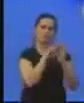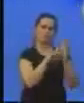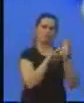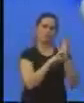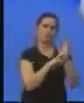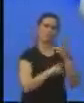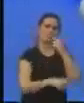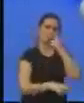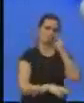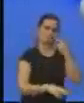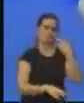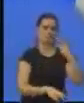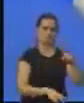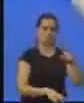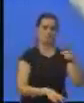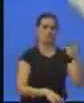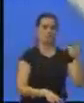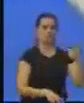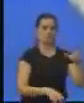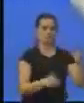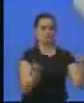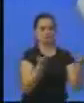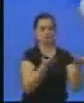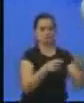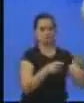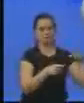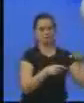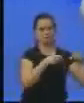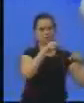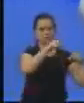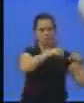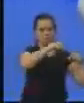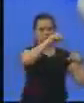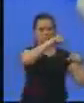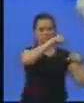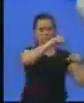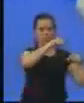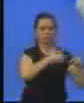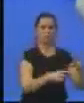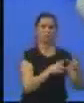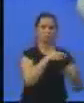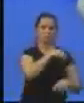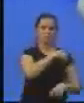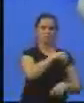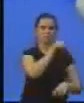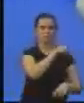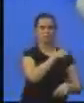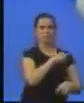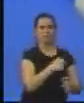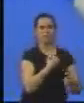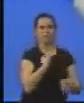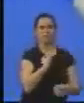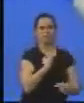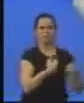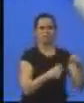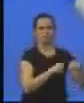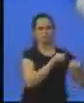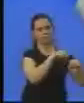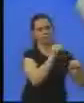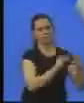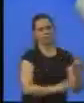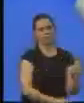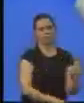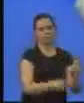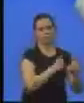com a anterior, mas que agora, ao invés de ser x elevado a n, é alguém elevado a n. Que alguém eu vou colocar? Vou chamar de